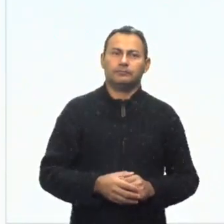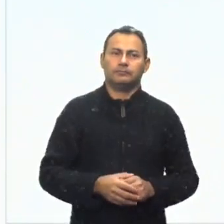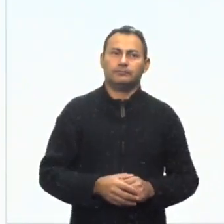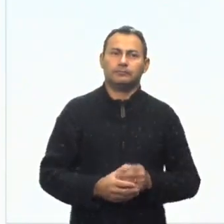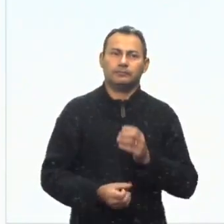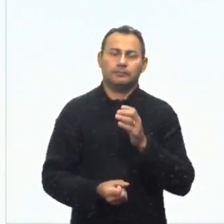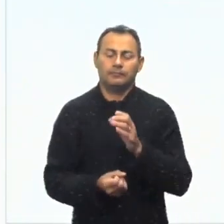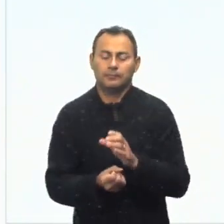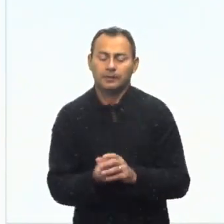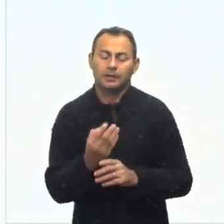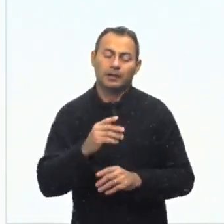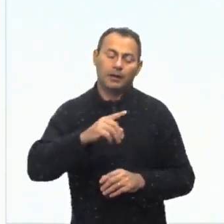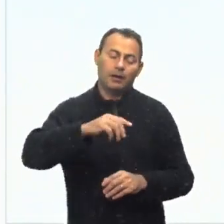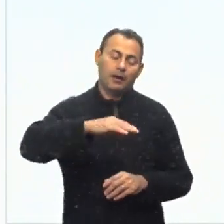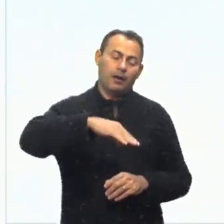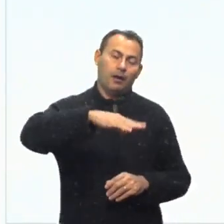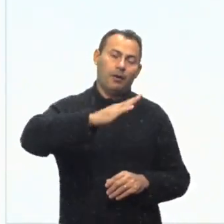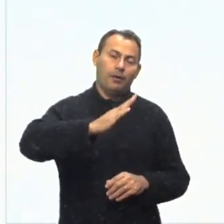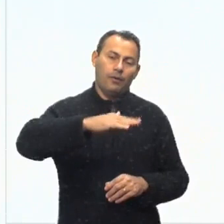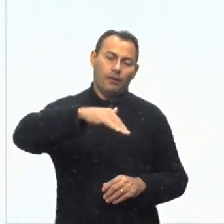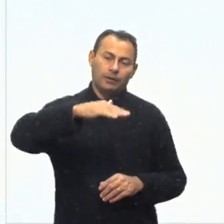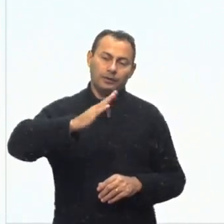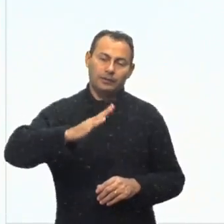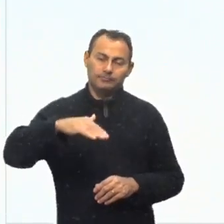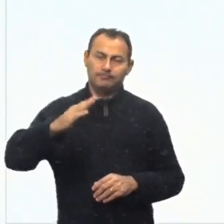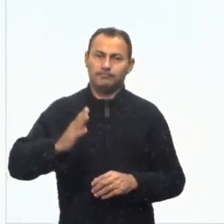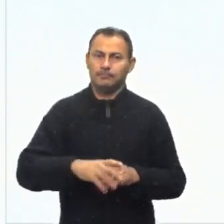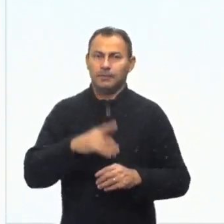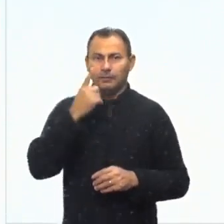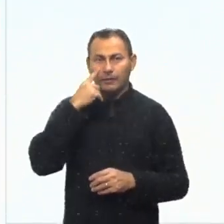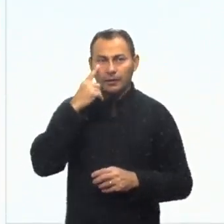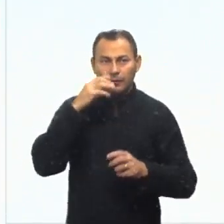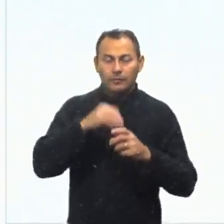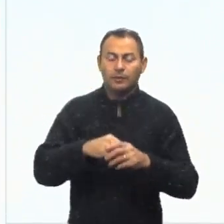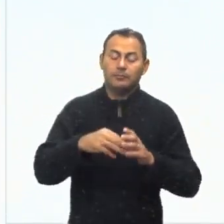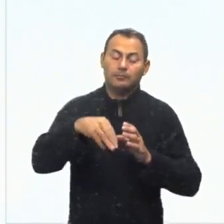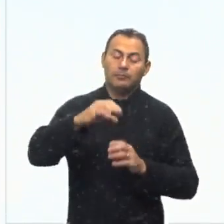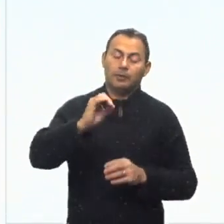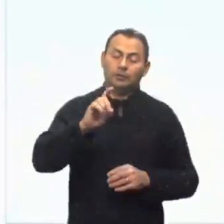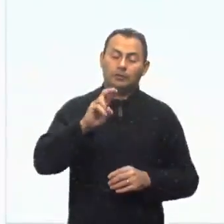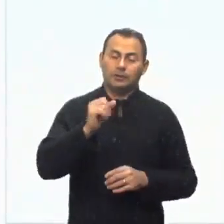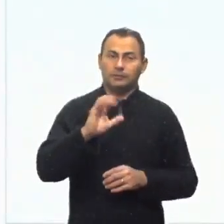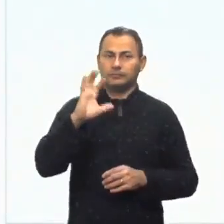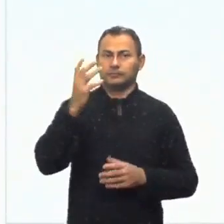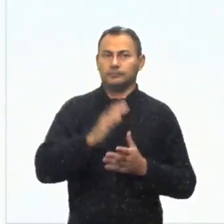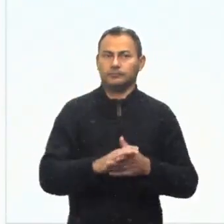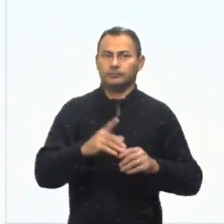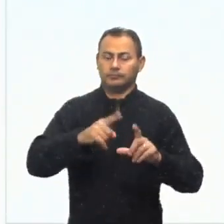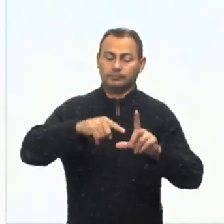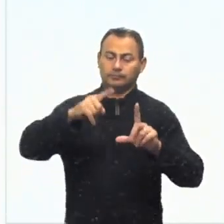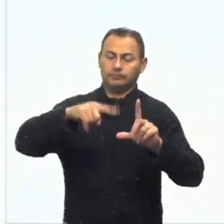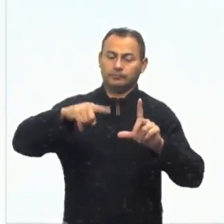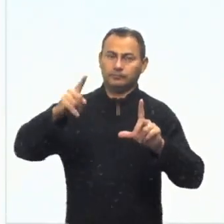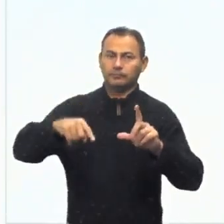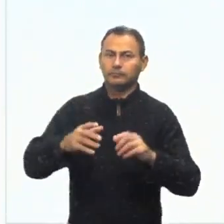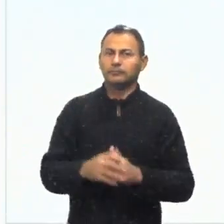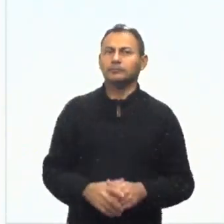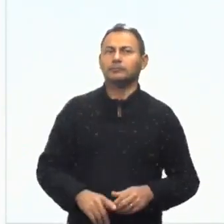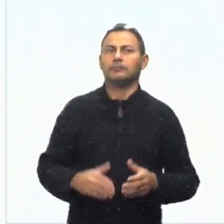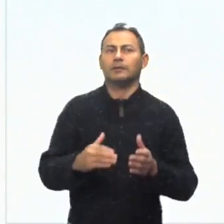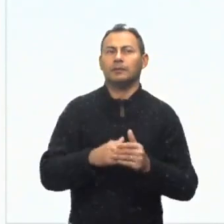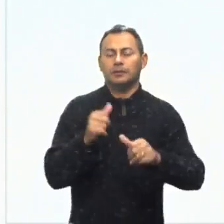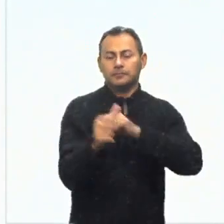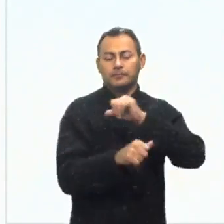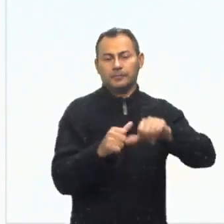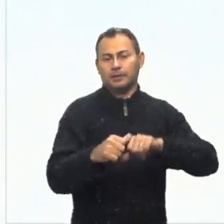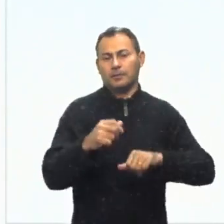Vai gerar as ondas, observar como que essa modulação acontece através de gráficos e depois